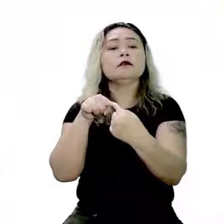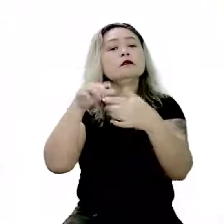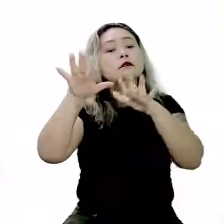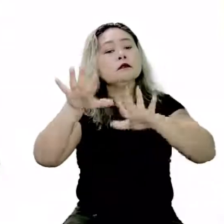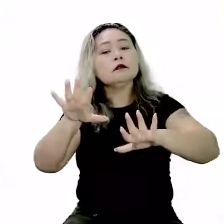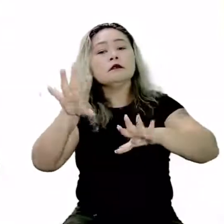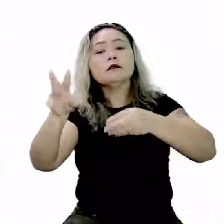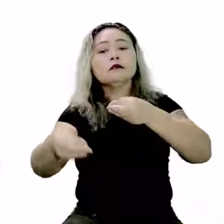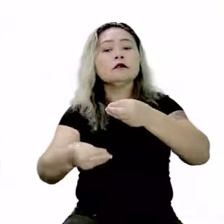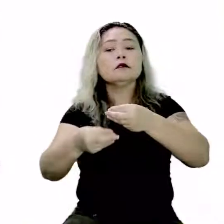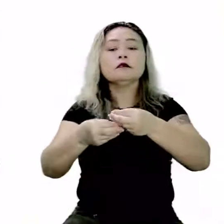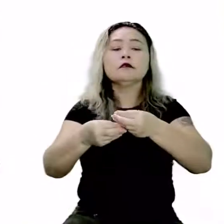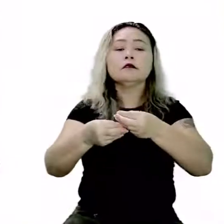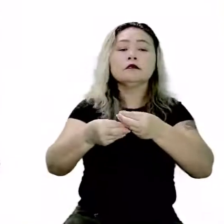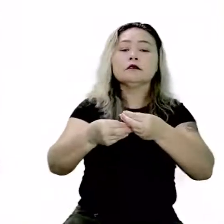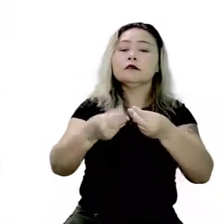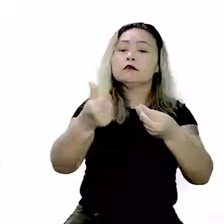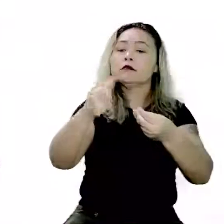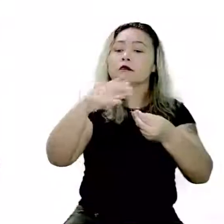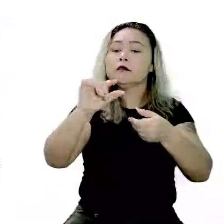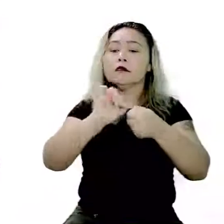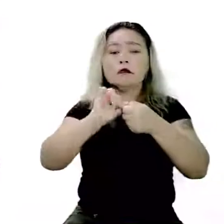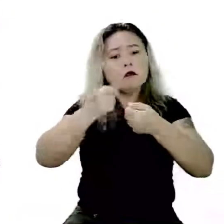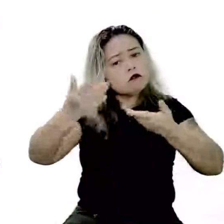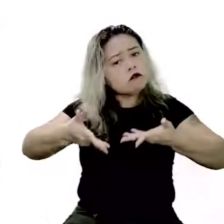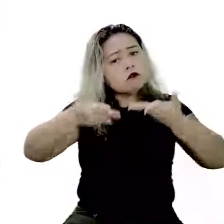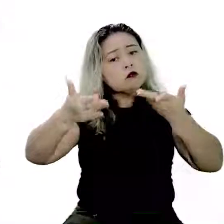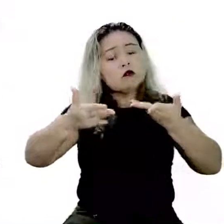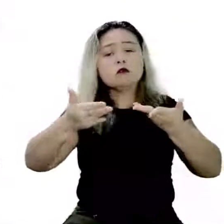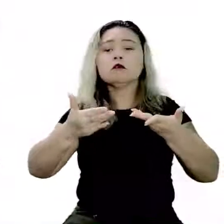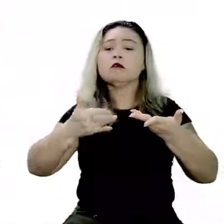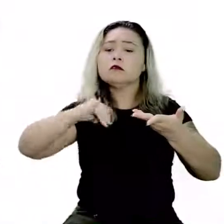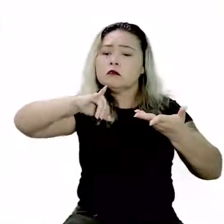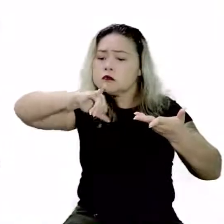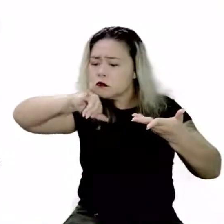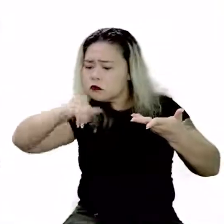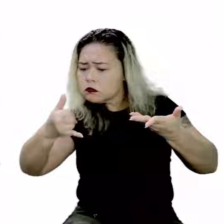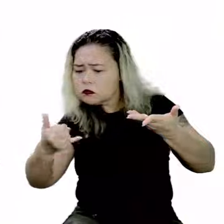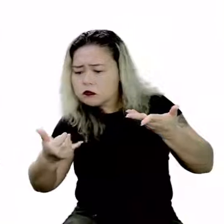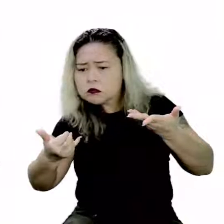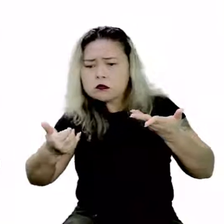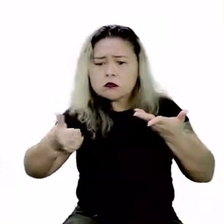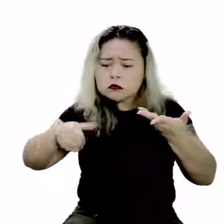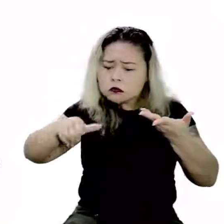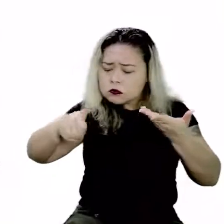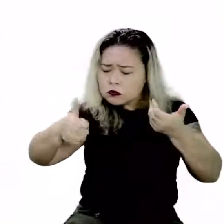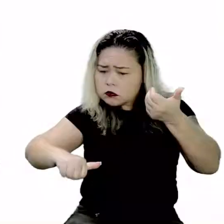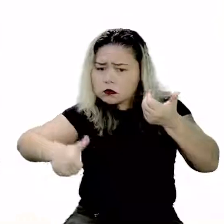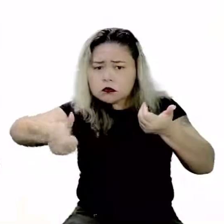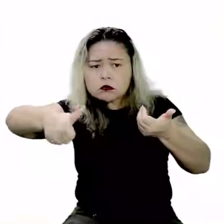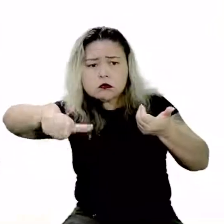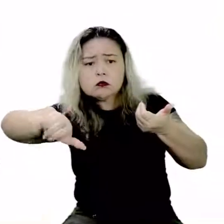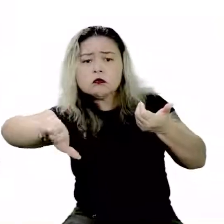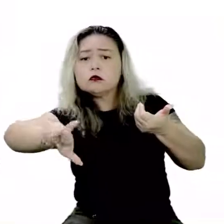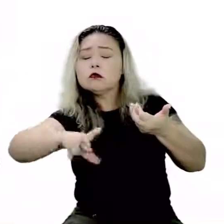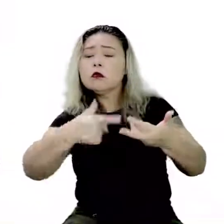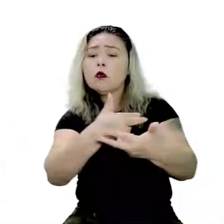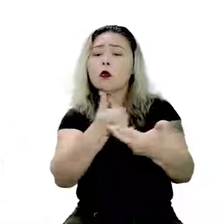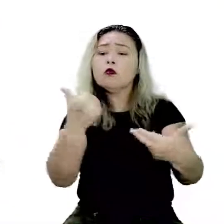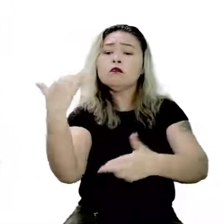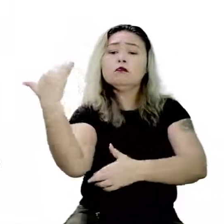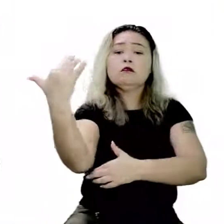consistiu na implementação de ações que propiciaram o aproveitamento racional dos